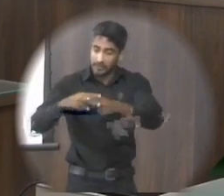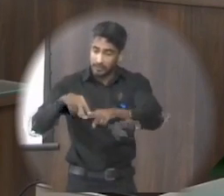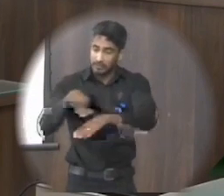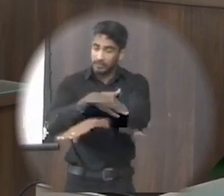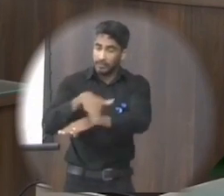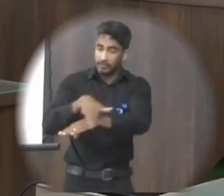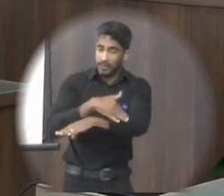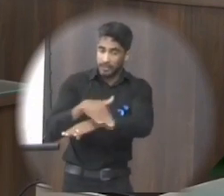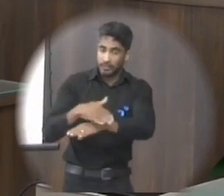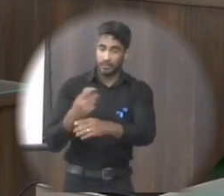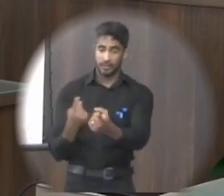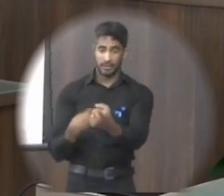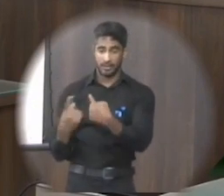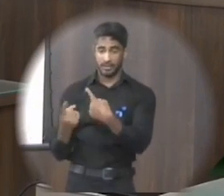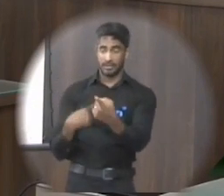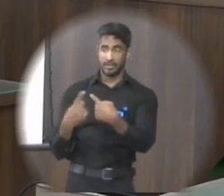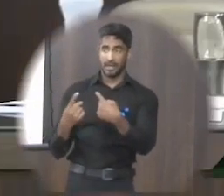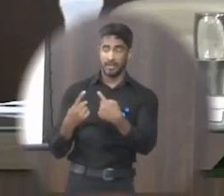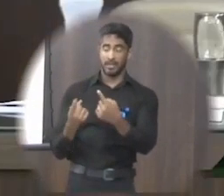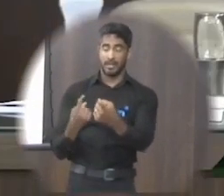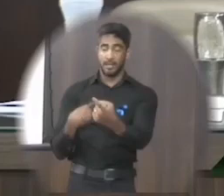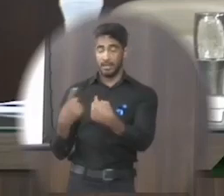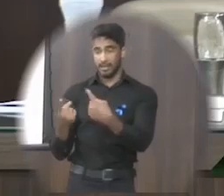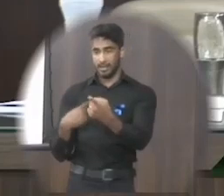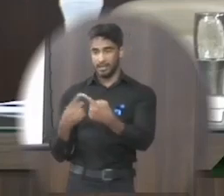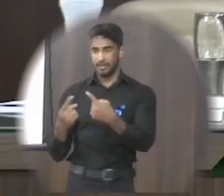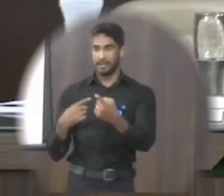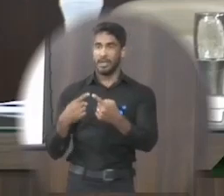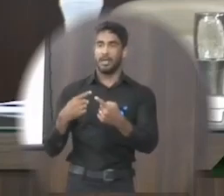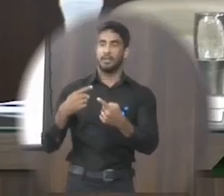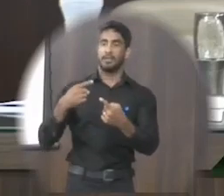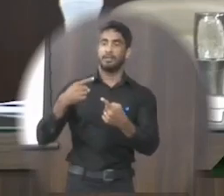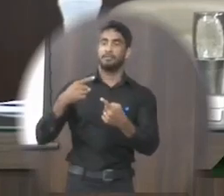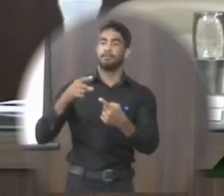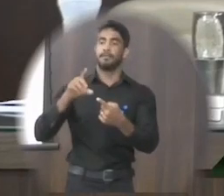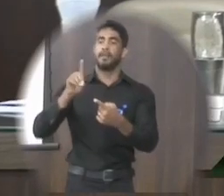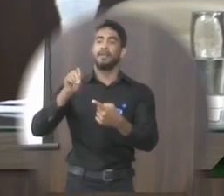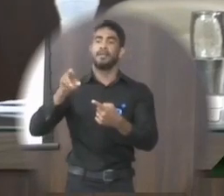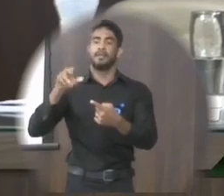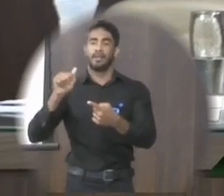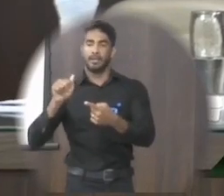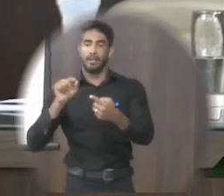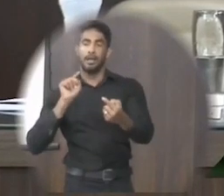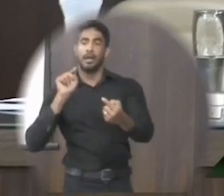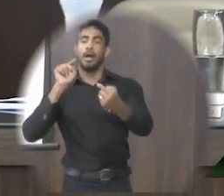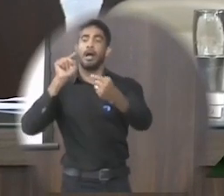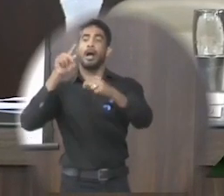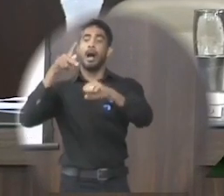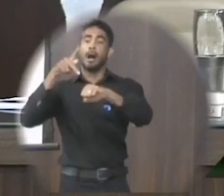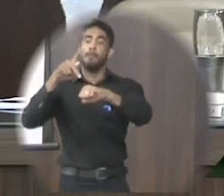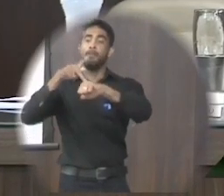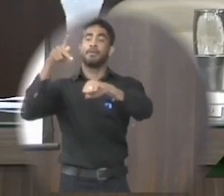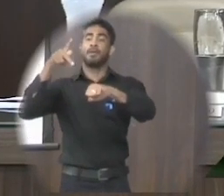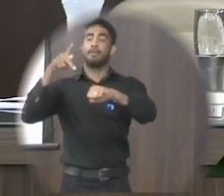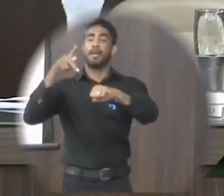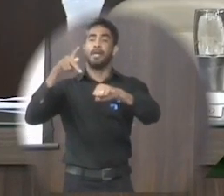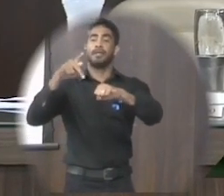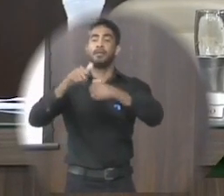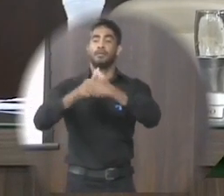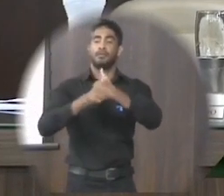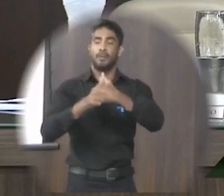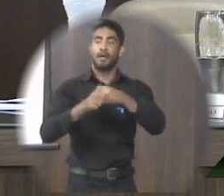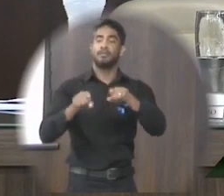seguintes estradas. Estrada do Pátio do Etran, que liga ao Bico da Pedra, no bairro Morada do Sol. Estrada